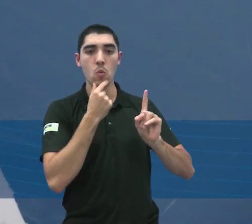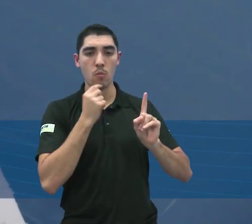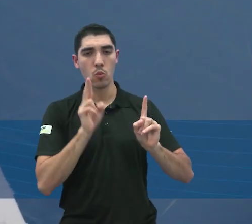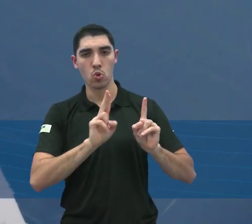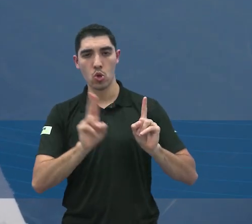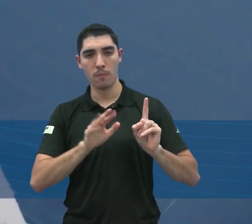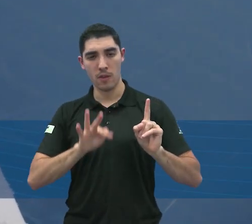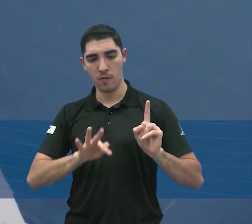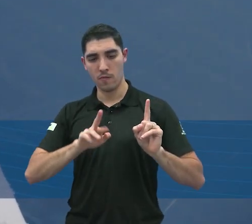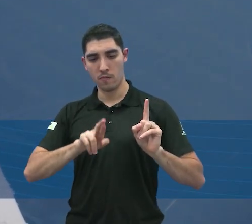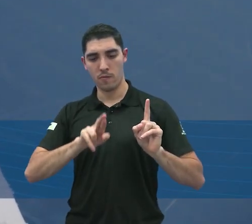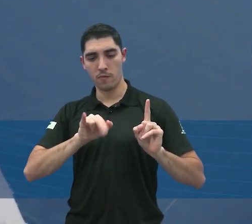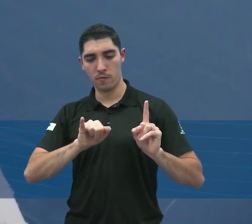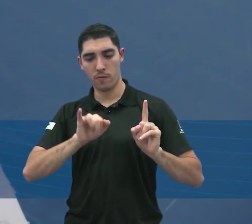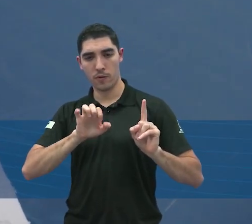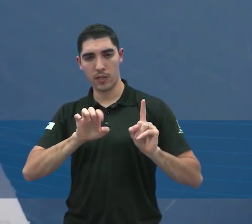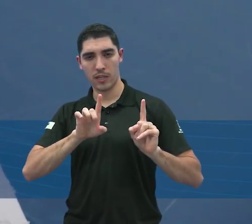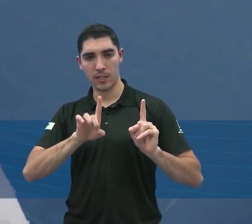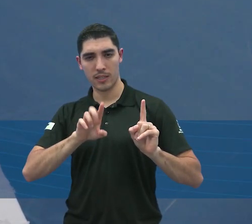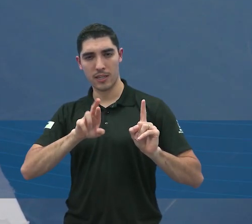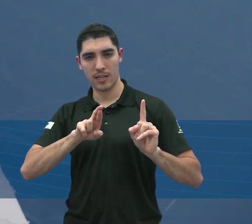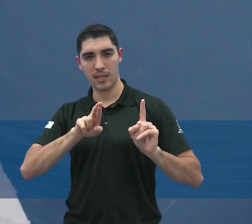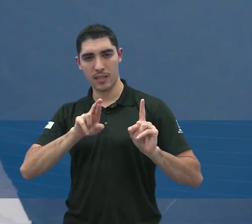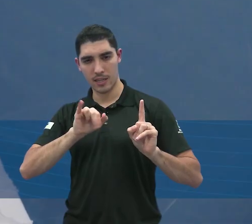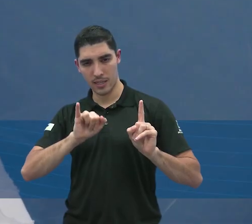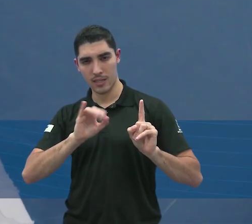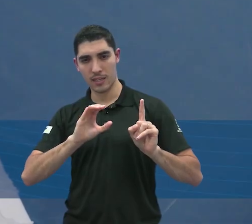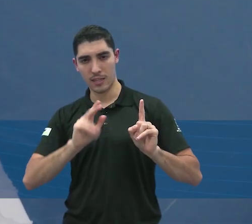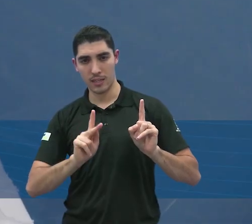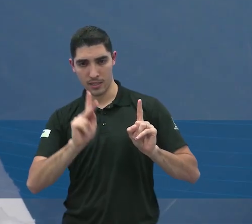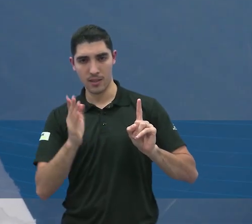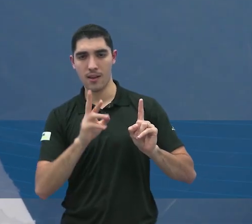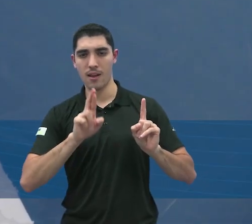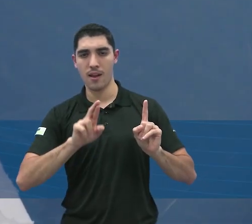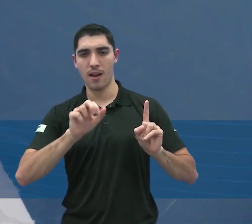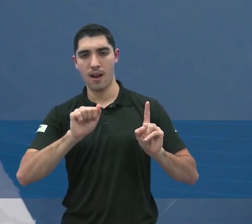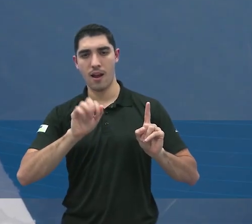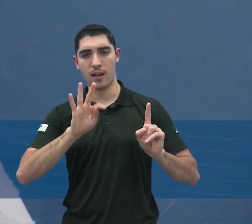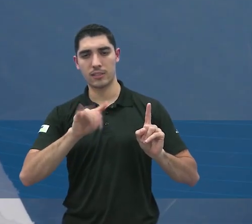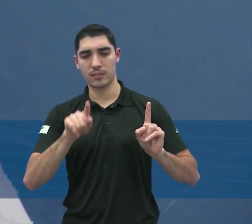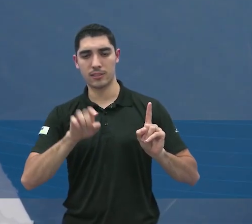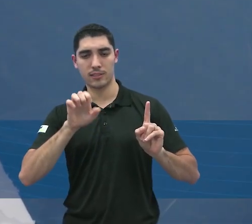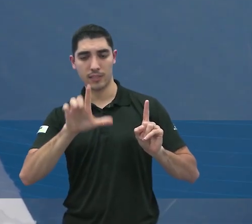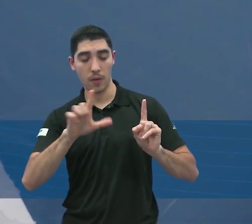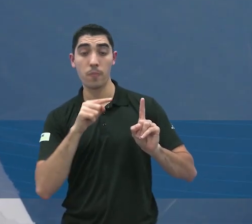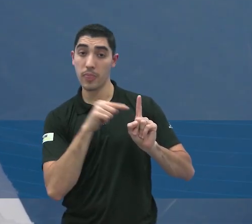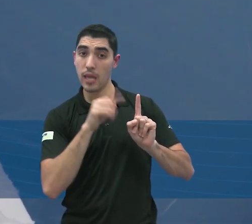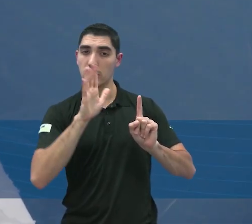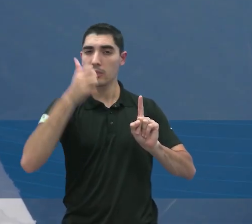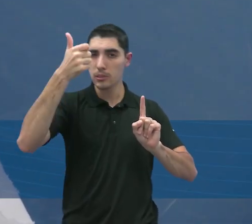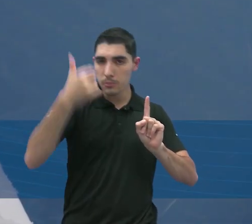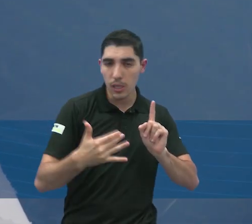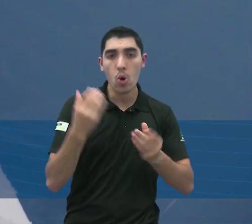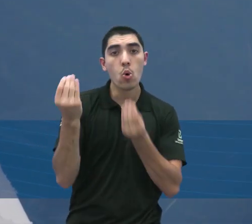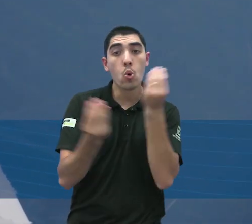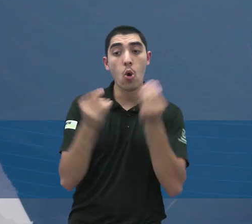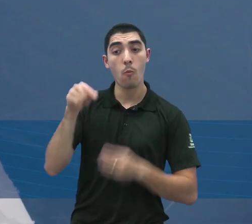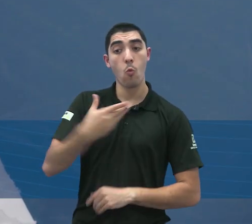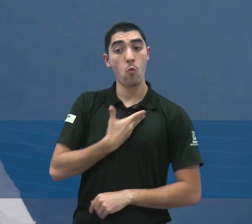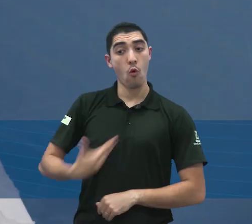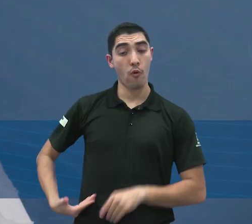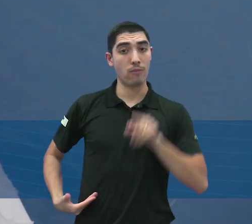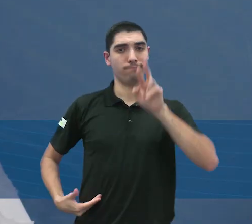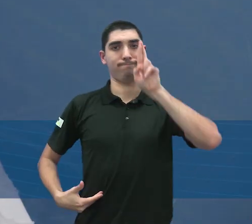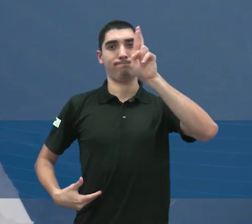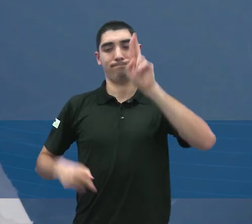geógrafo chamado Frederick Hatzel, né, ele já analisava as formas, né, de relação do Estado junto com o território. Então, ele